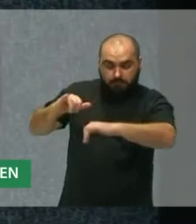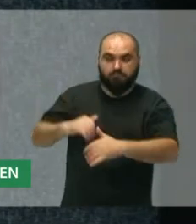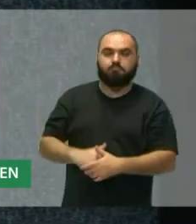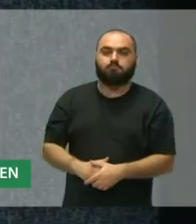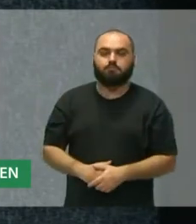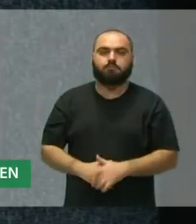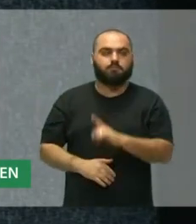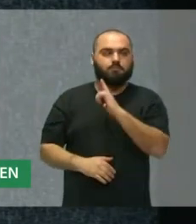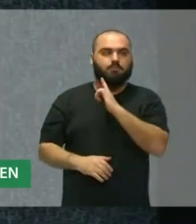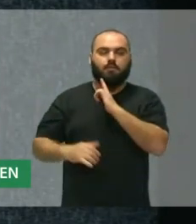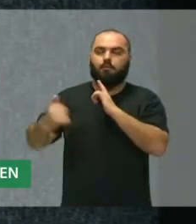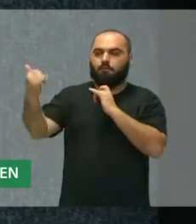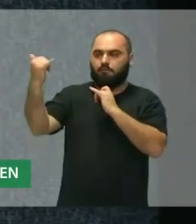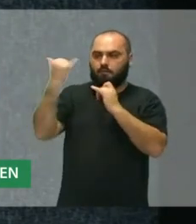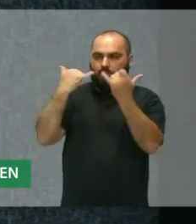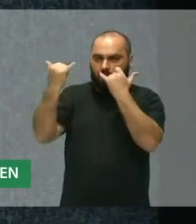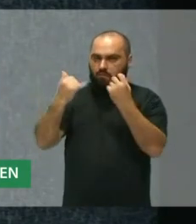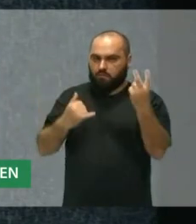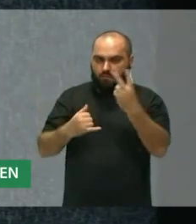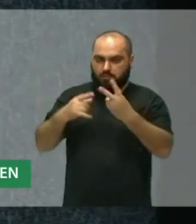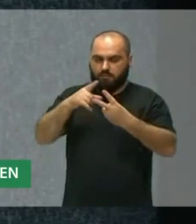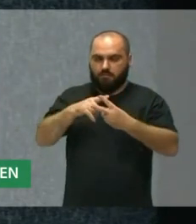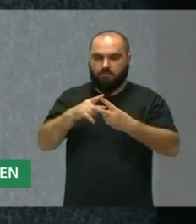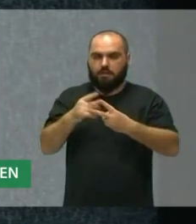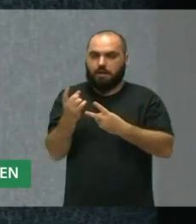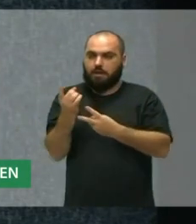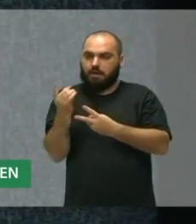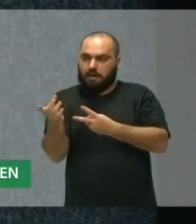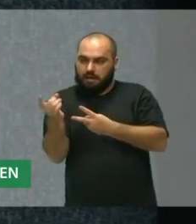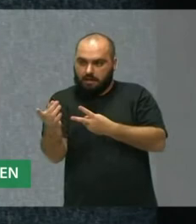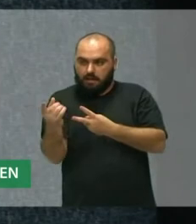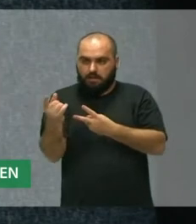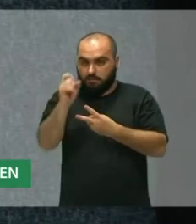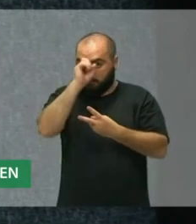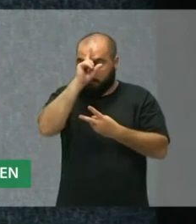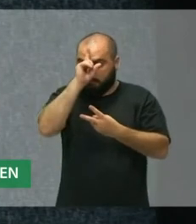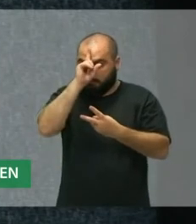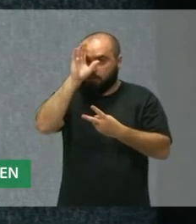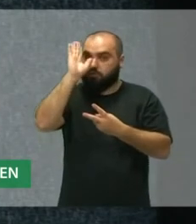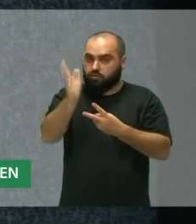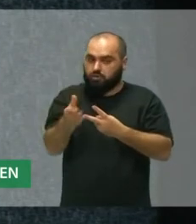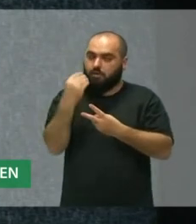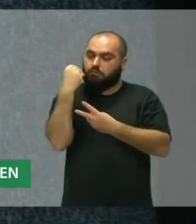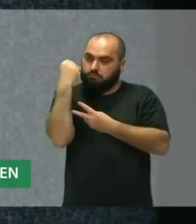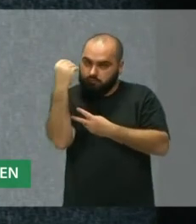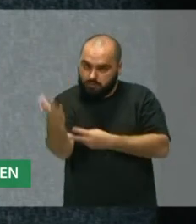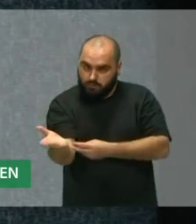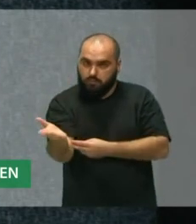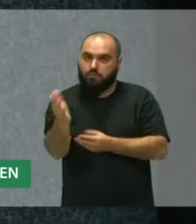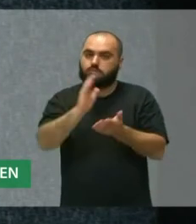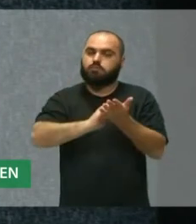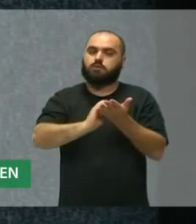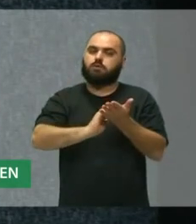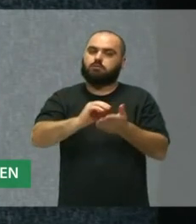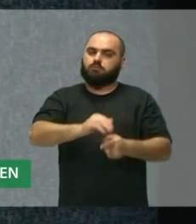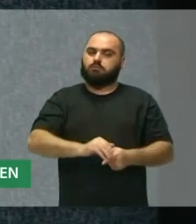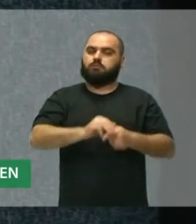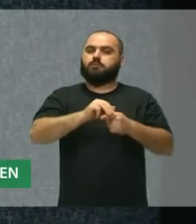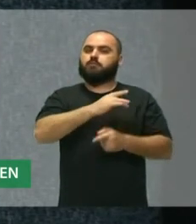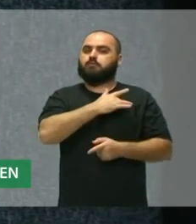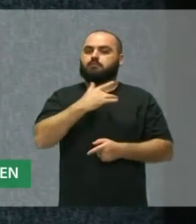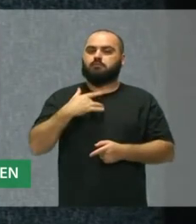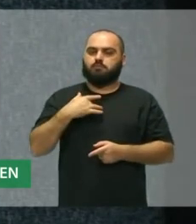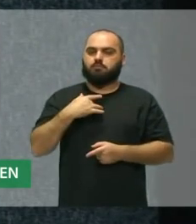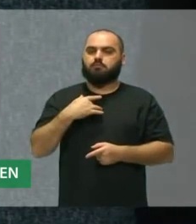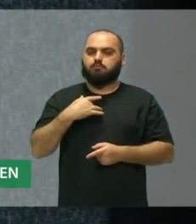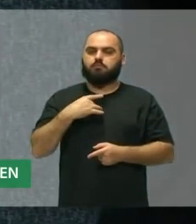serão 2 informações, com relação à prestação de contas do pró-hospital, que já foi encaminhada para a secretaria. Comentei da